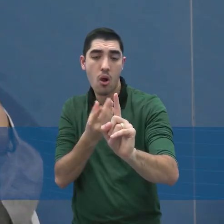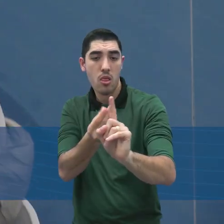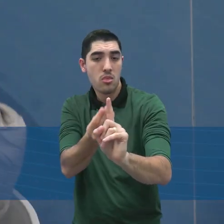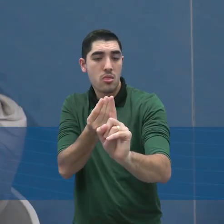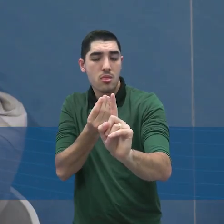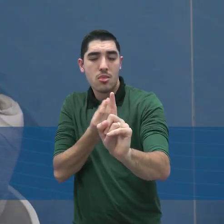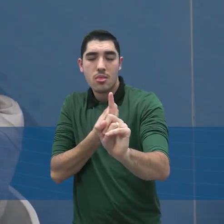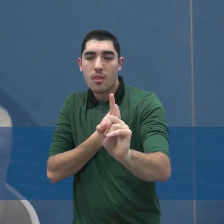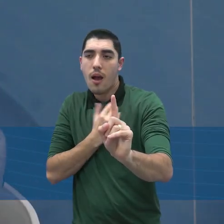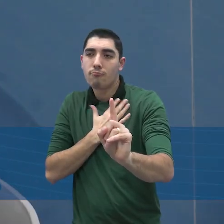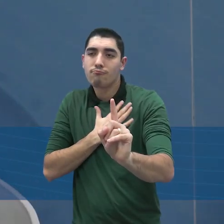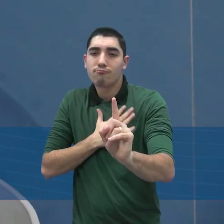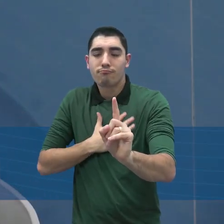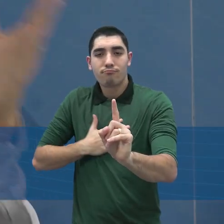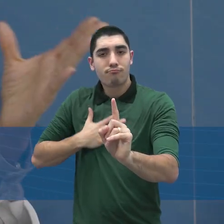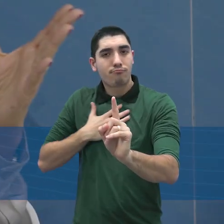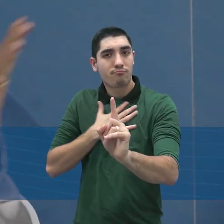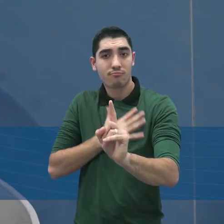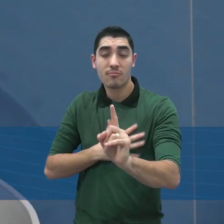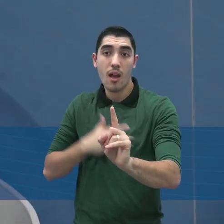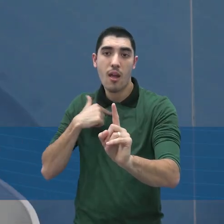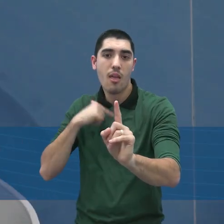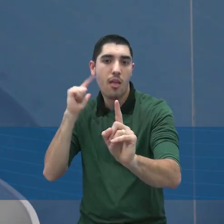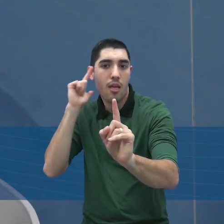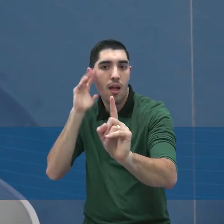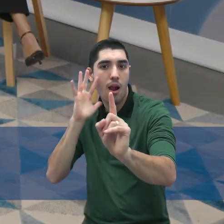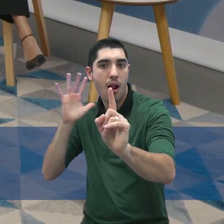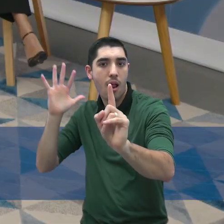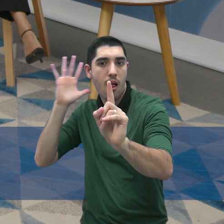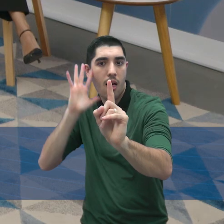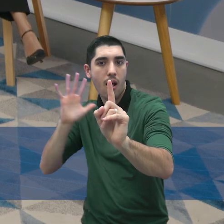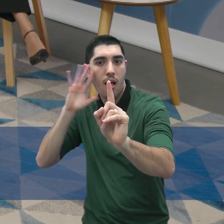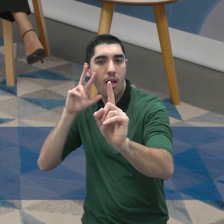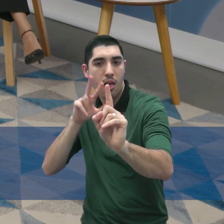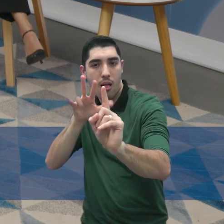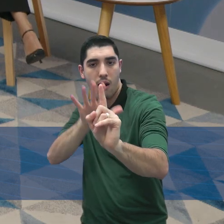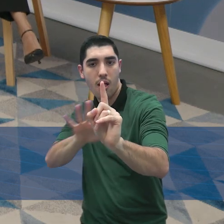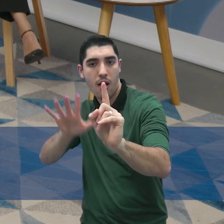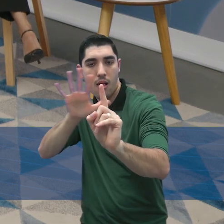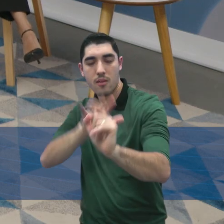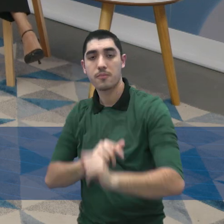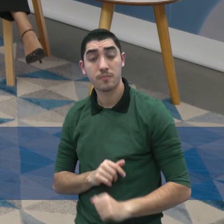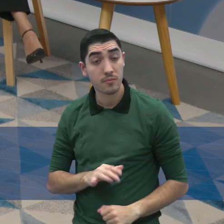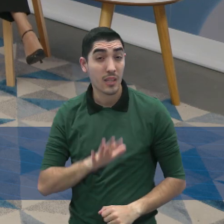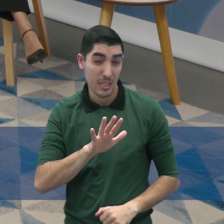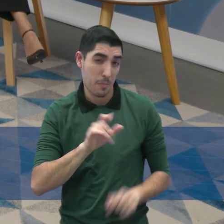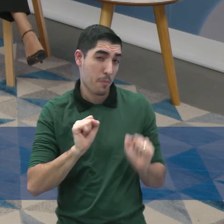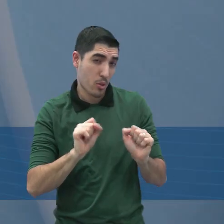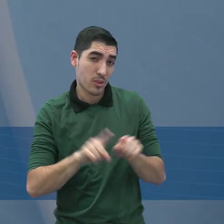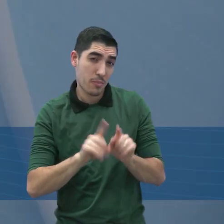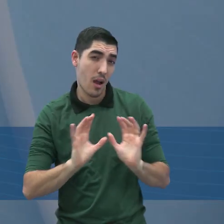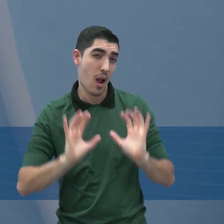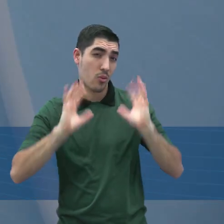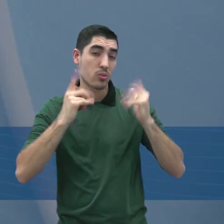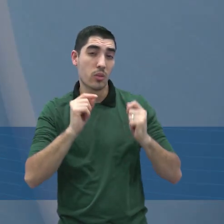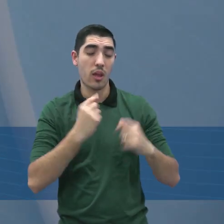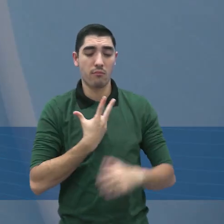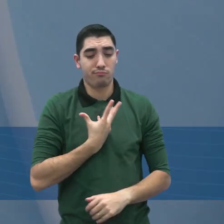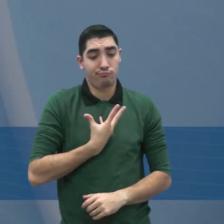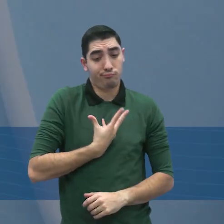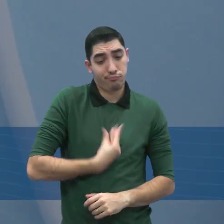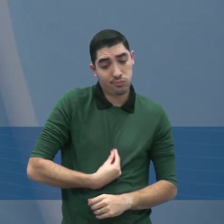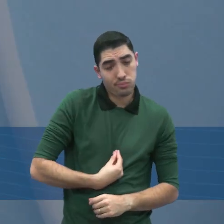paixão virar. É a idealização, né? E aí, nesses casos, também pode ter a frustração, né? Já vi vários